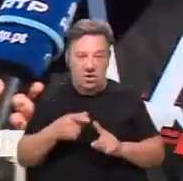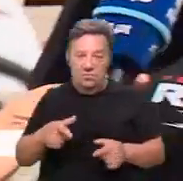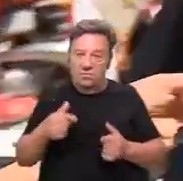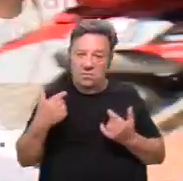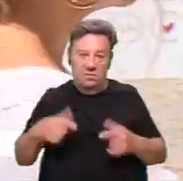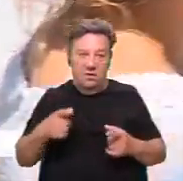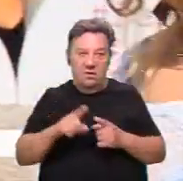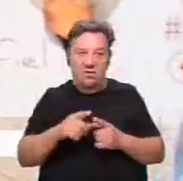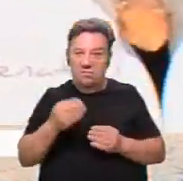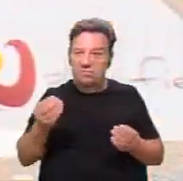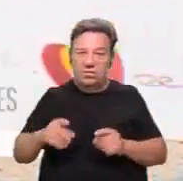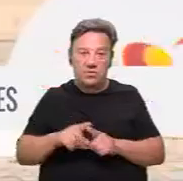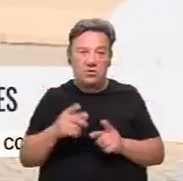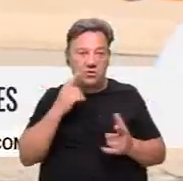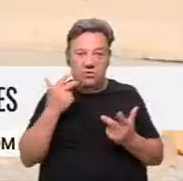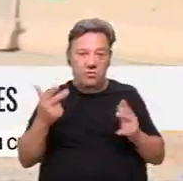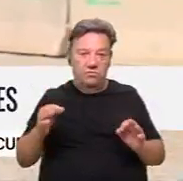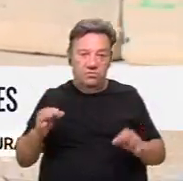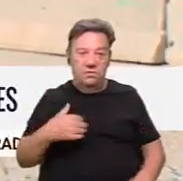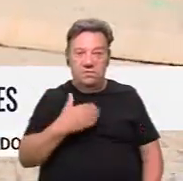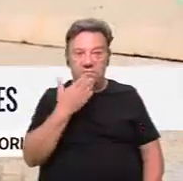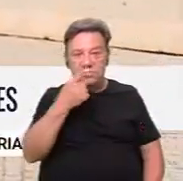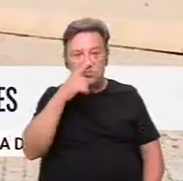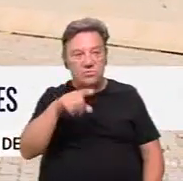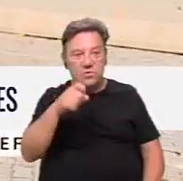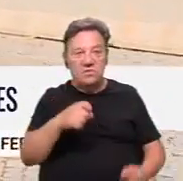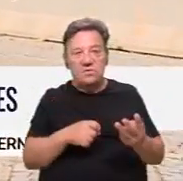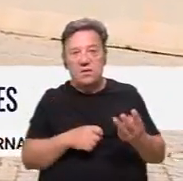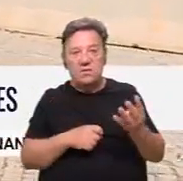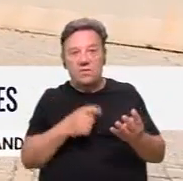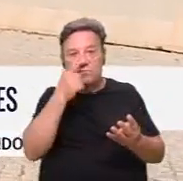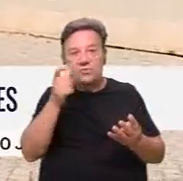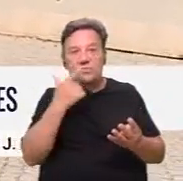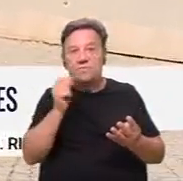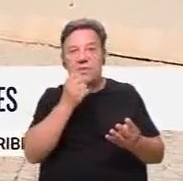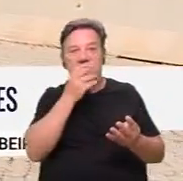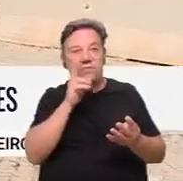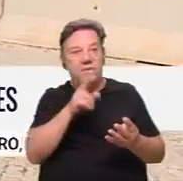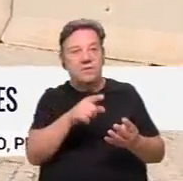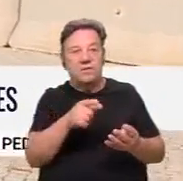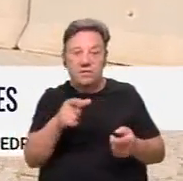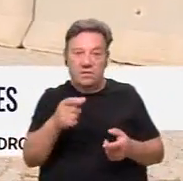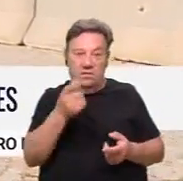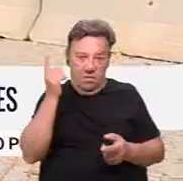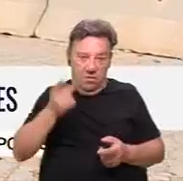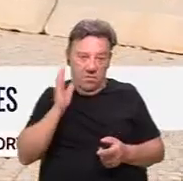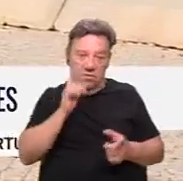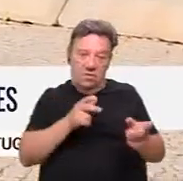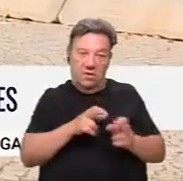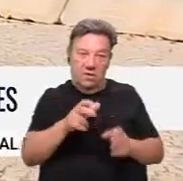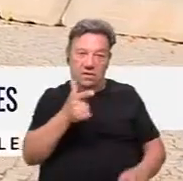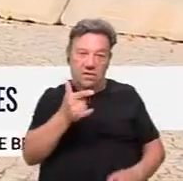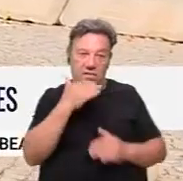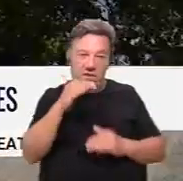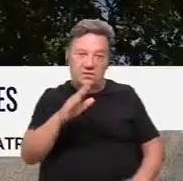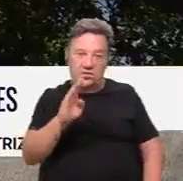está um elenco de luz. Vou-lhe pedir que selecione 3 ou 4 eventos daqueles que as pessoas não podem mesmo perder. Obrigatoriamente o Rally da Taça